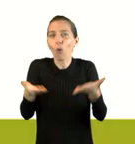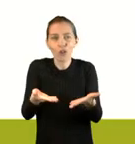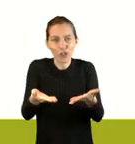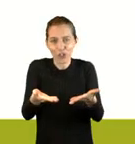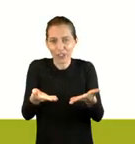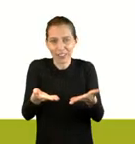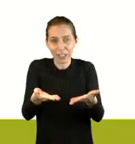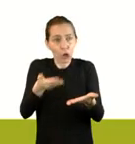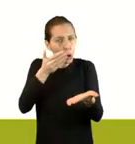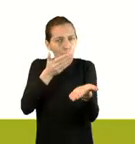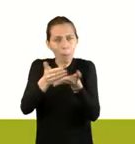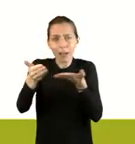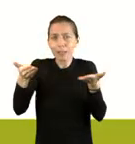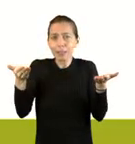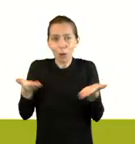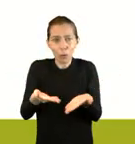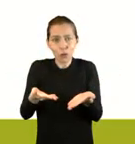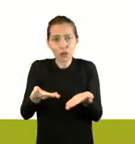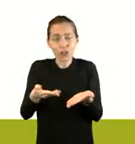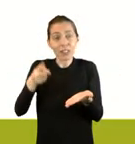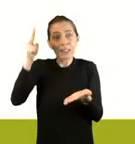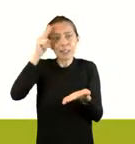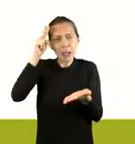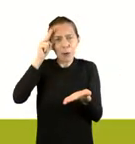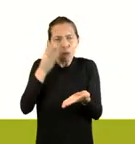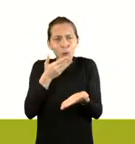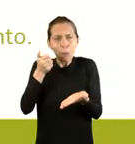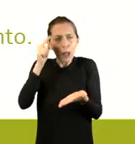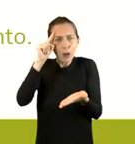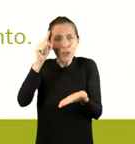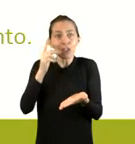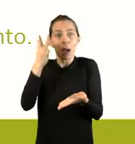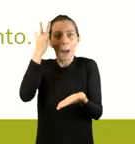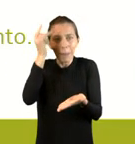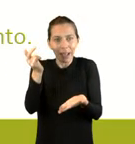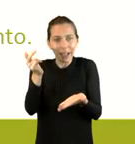Então, vamos lá. Né? Então, vamos começar a investir.